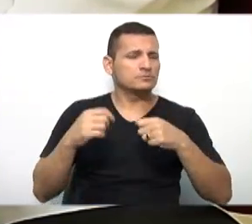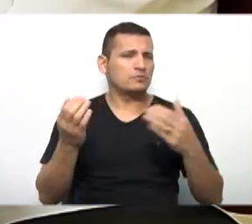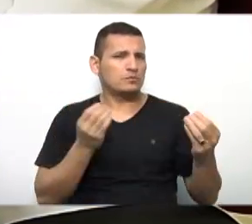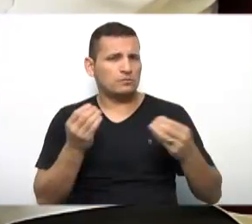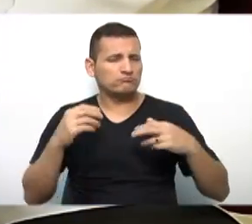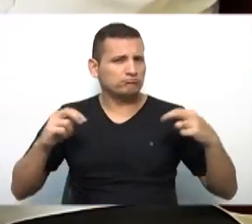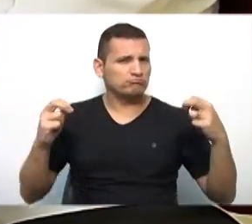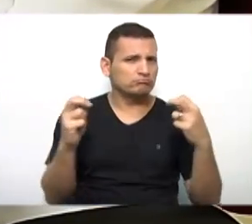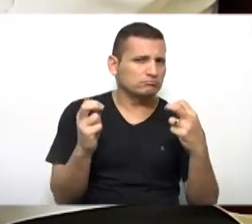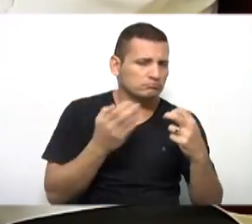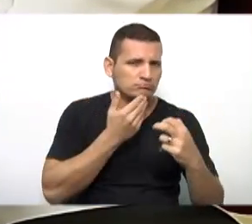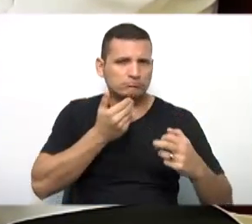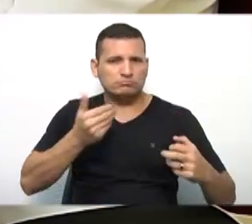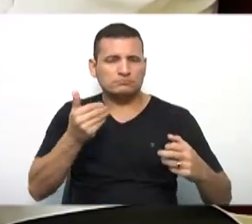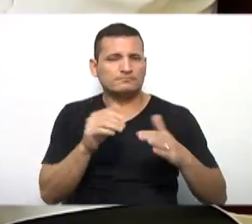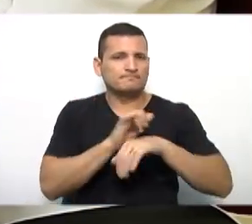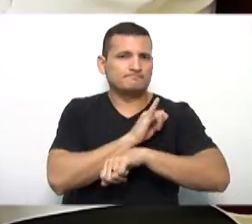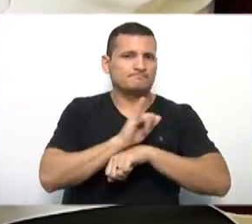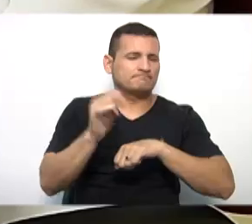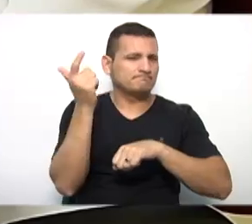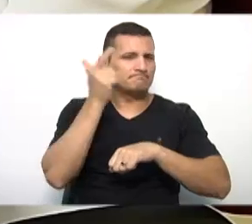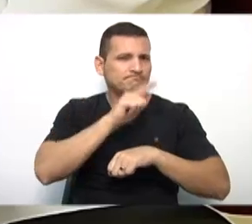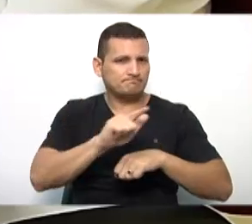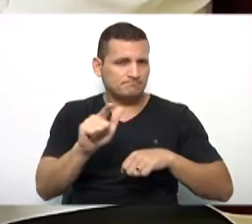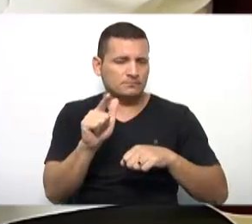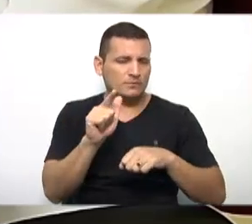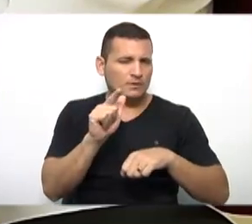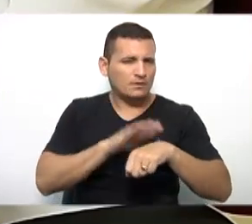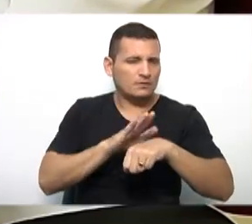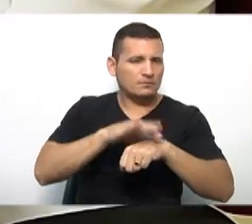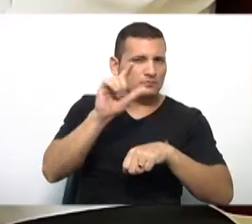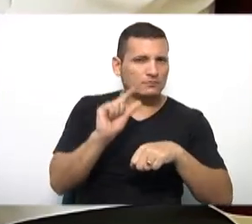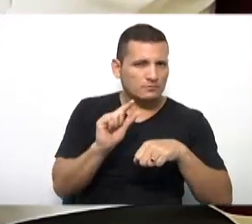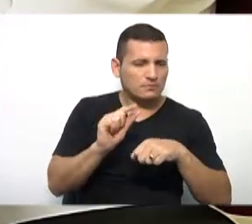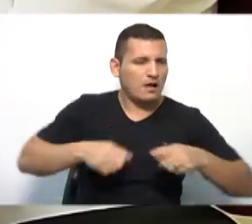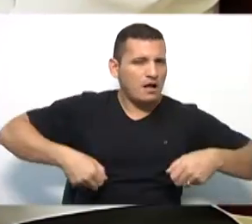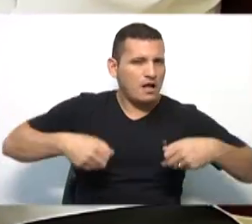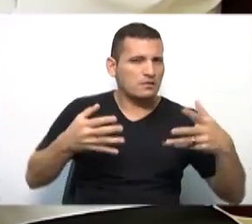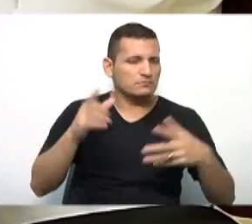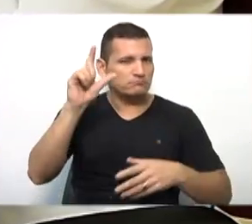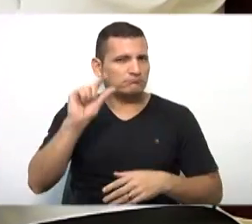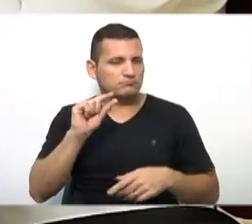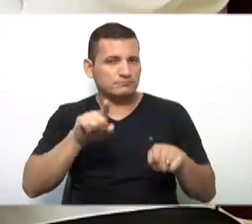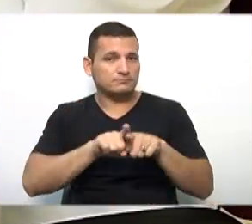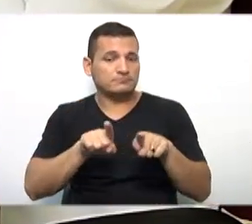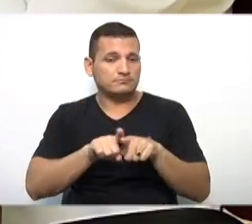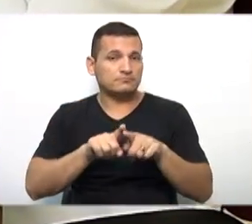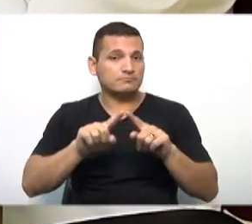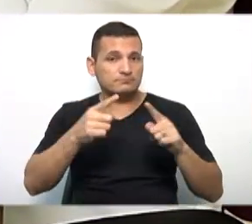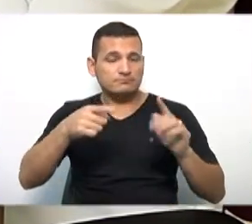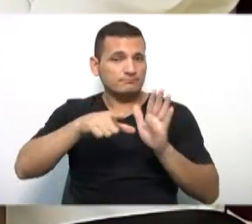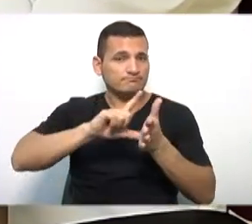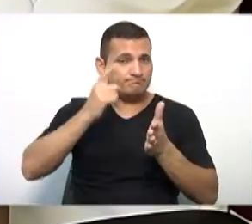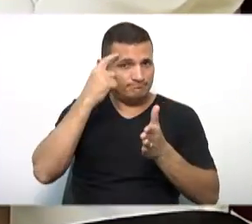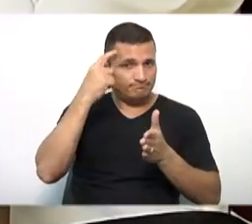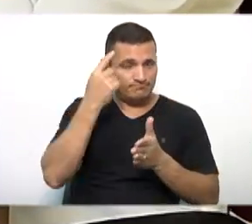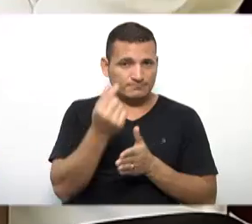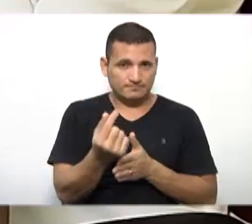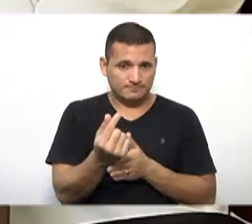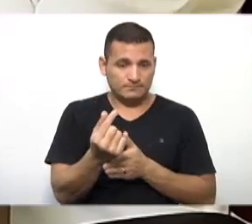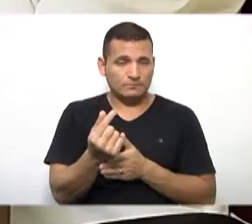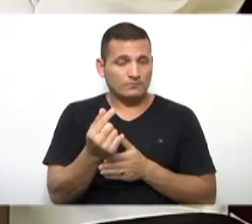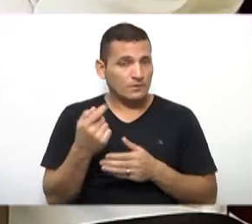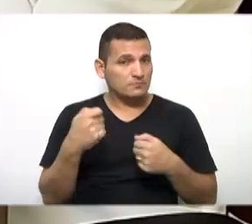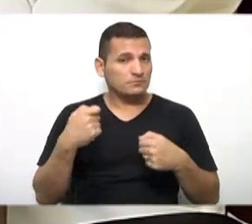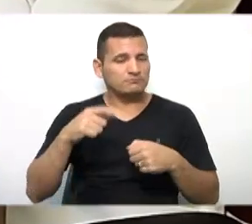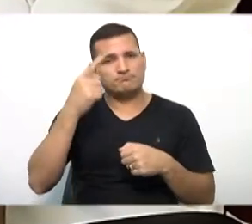como conseguir melhores resultados em pouco tempo e gastando menos. Mas antes de pensar no dinheiro, precisamos